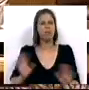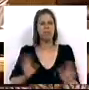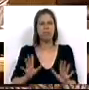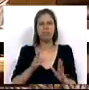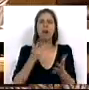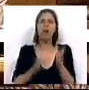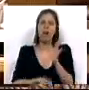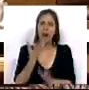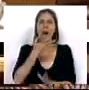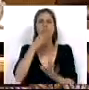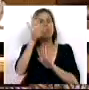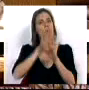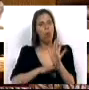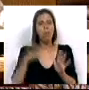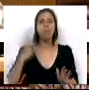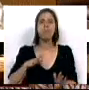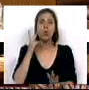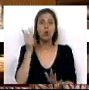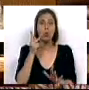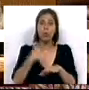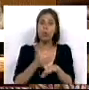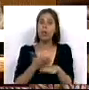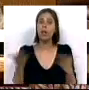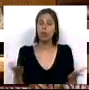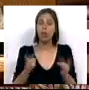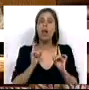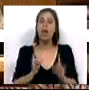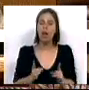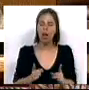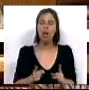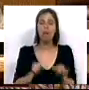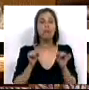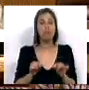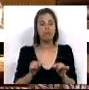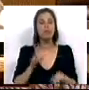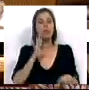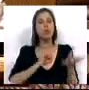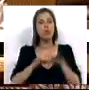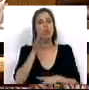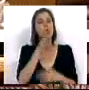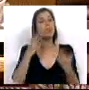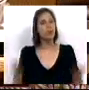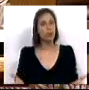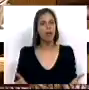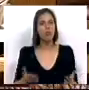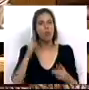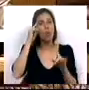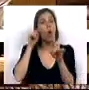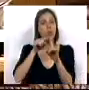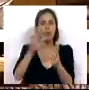e crie condições para a sobrevivência deste setor. É este, com efeito, senhoras e senhores deputados,